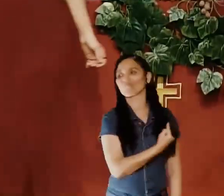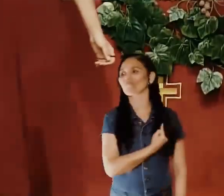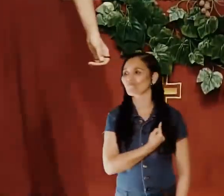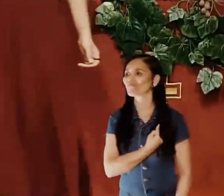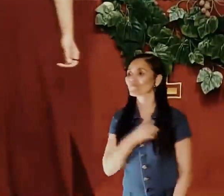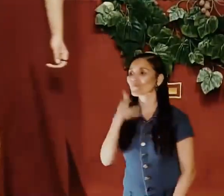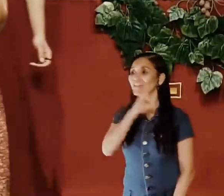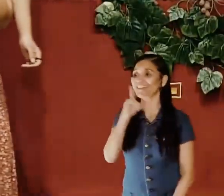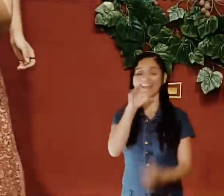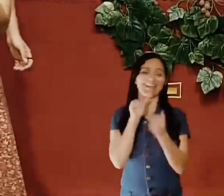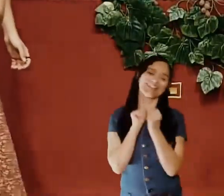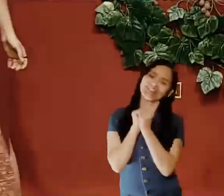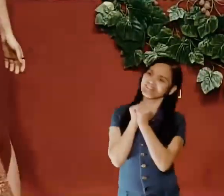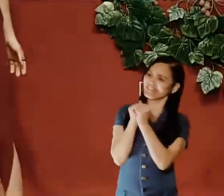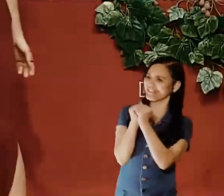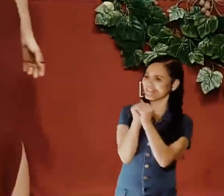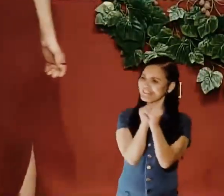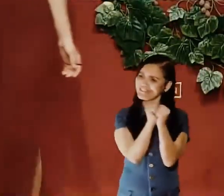Deus conosco,